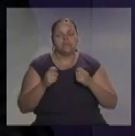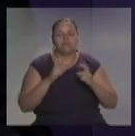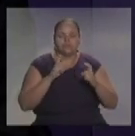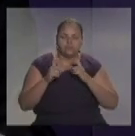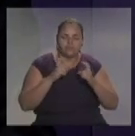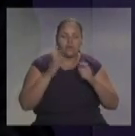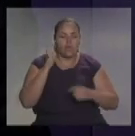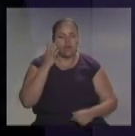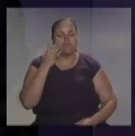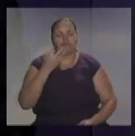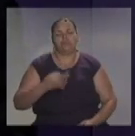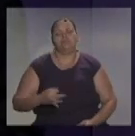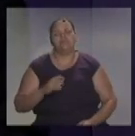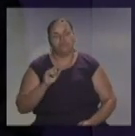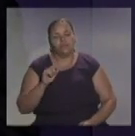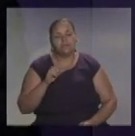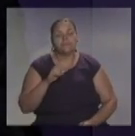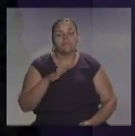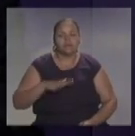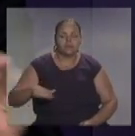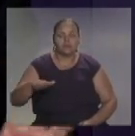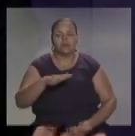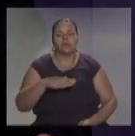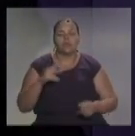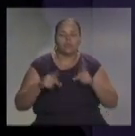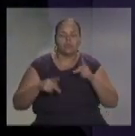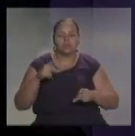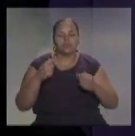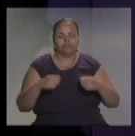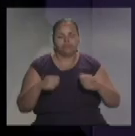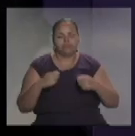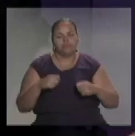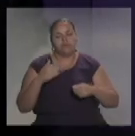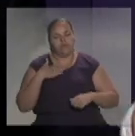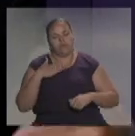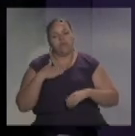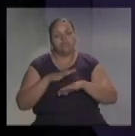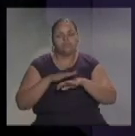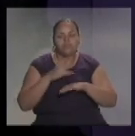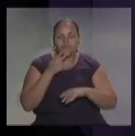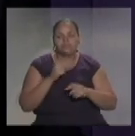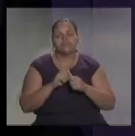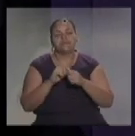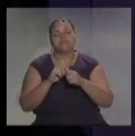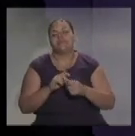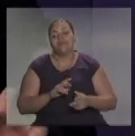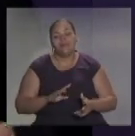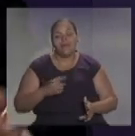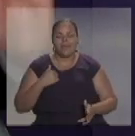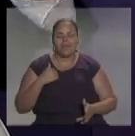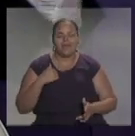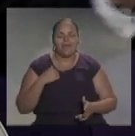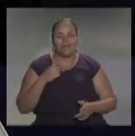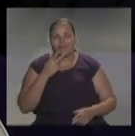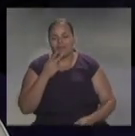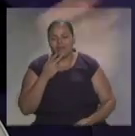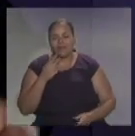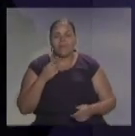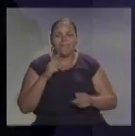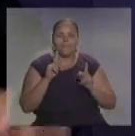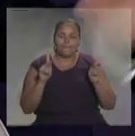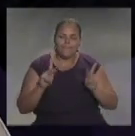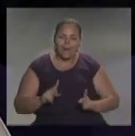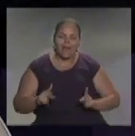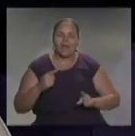acho, não, tenho certeza, que a população precisa também fazer a sua parte. Não adianta o cidadão pedir paz se ele gosta de apertar o